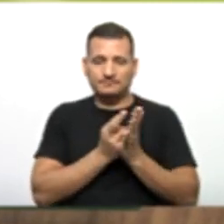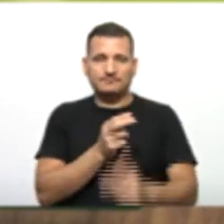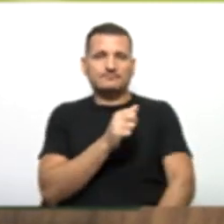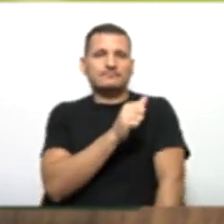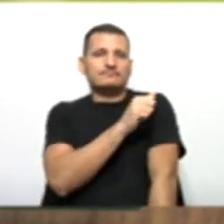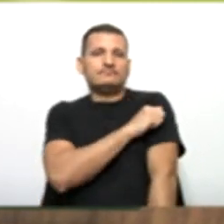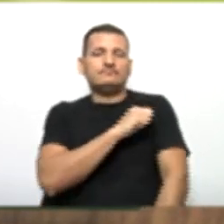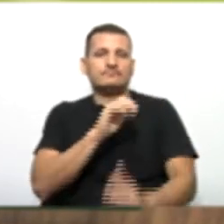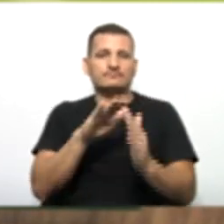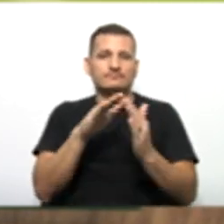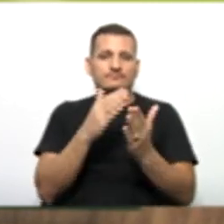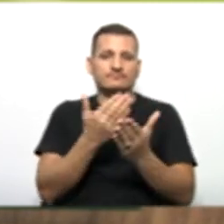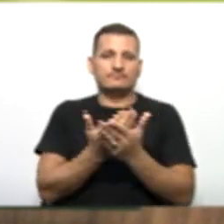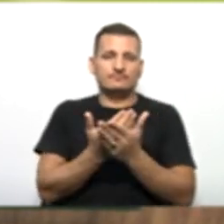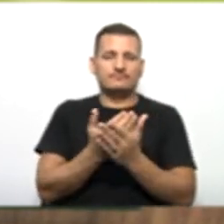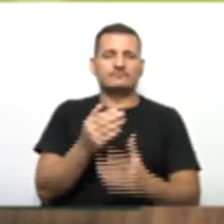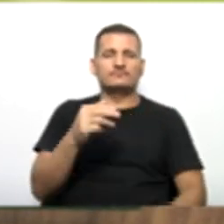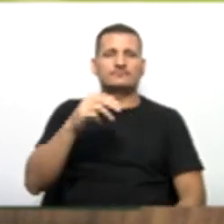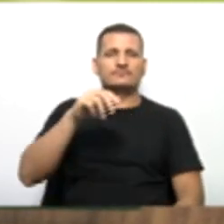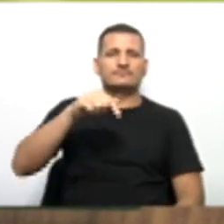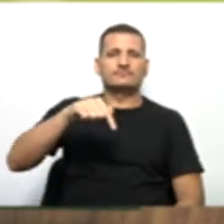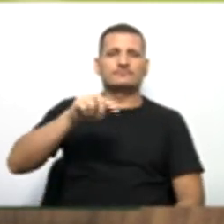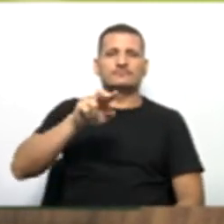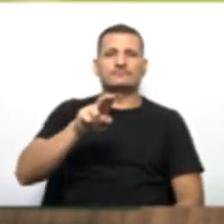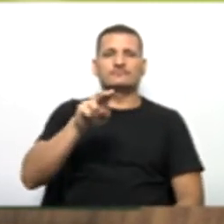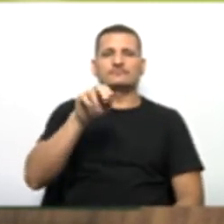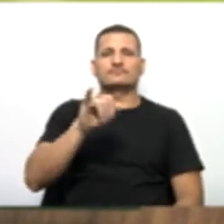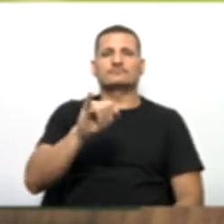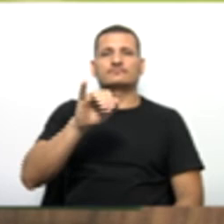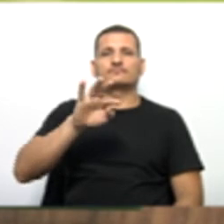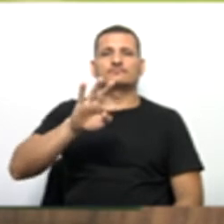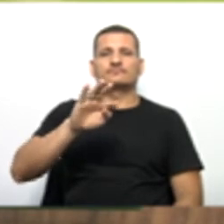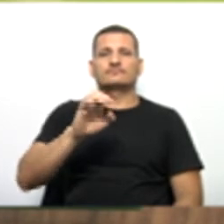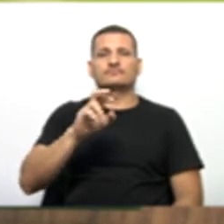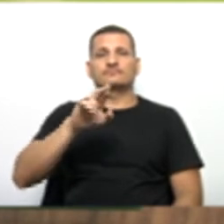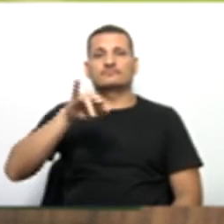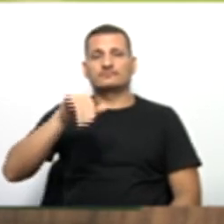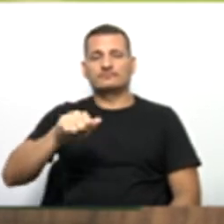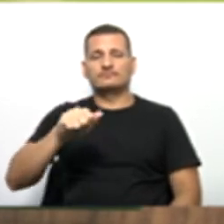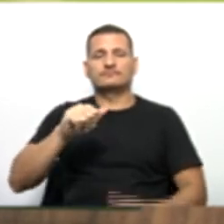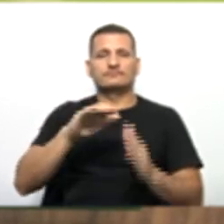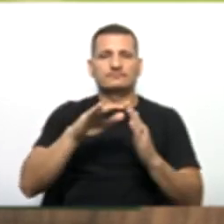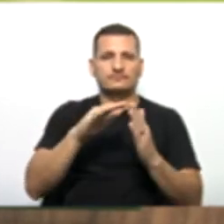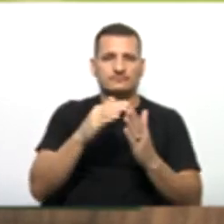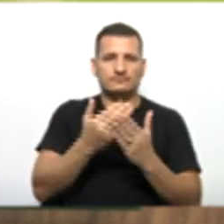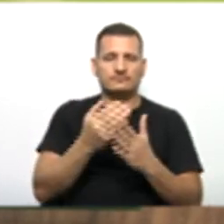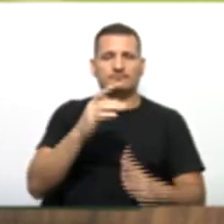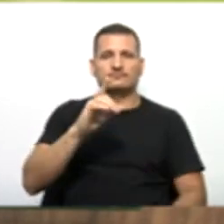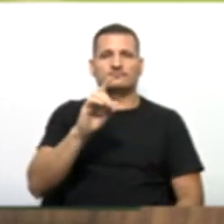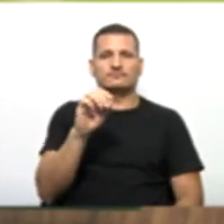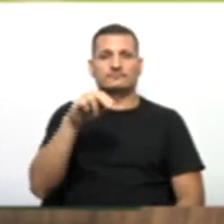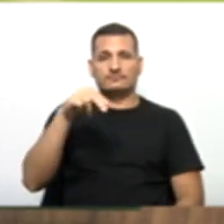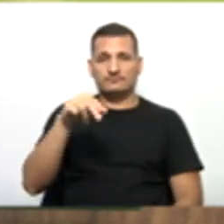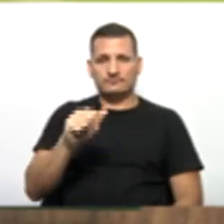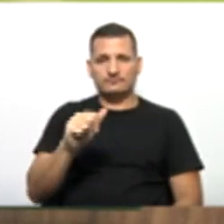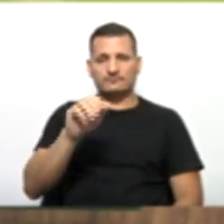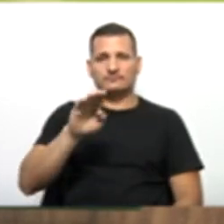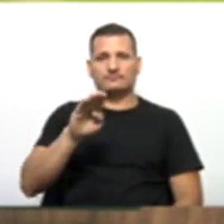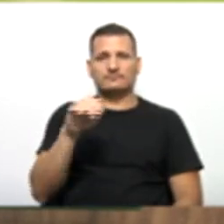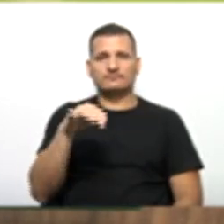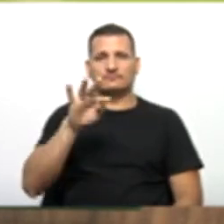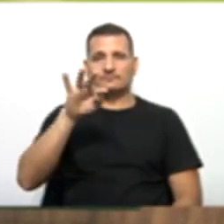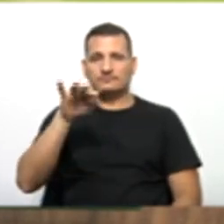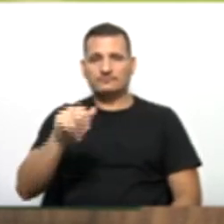alunos da escola Professora Quitéria, né, Garimpo Bom Futuro. Recebemos também da escola Dona Benta.